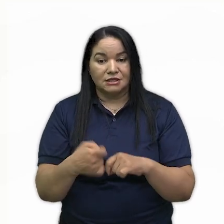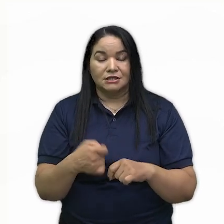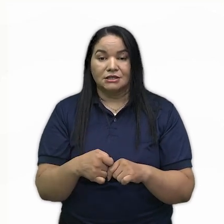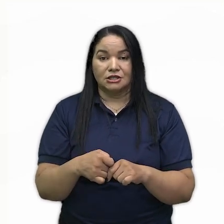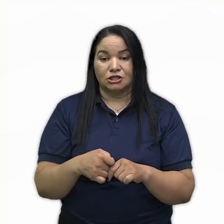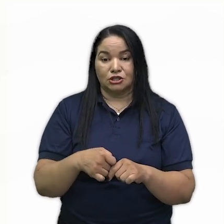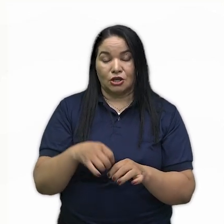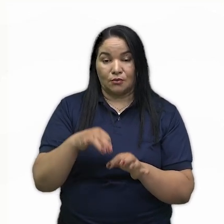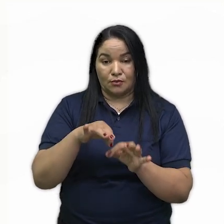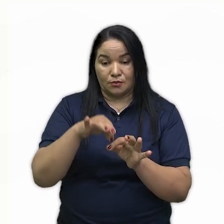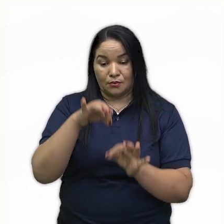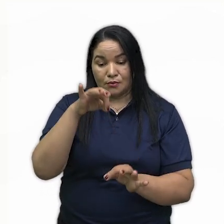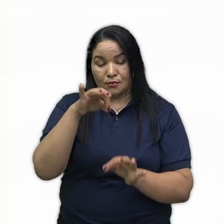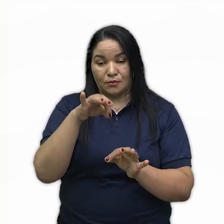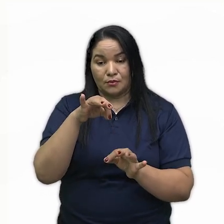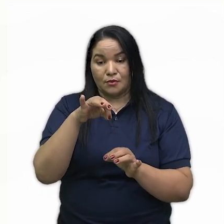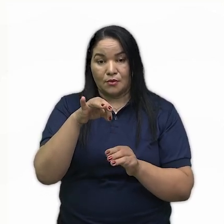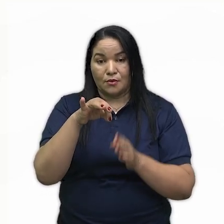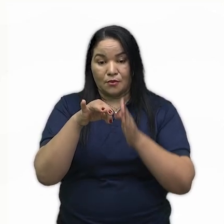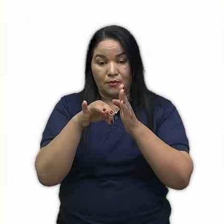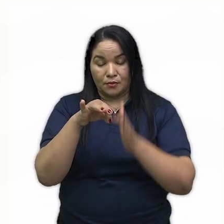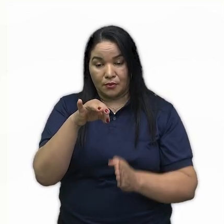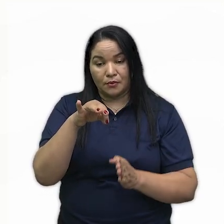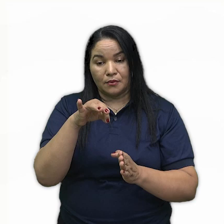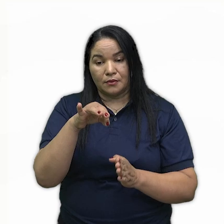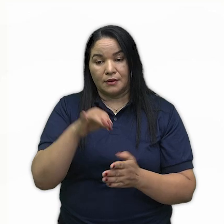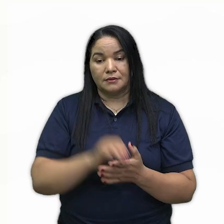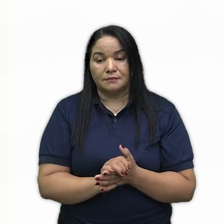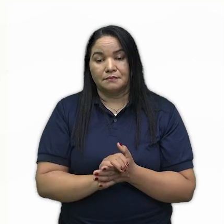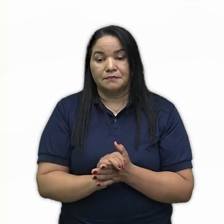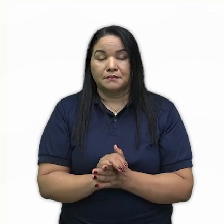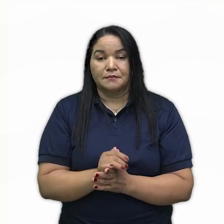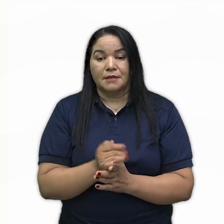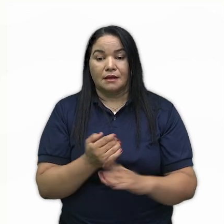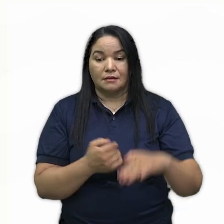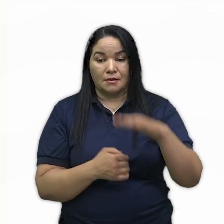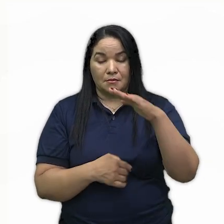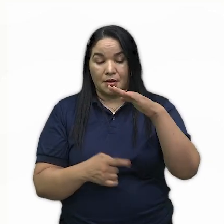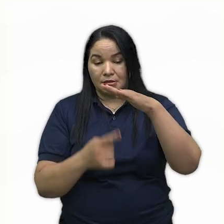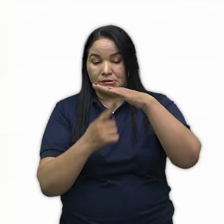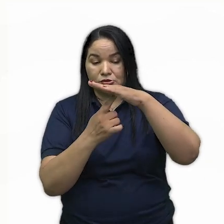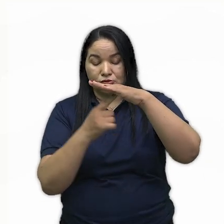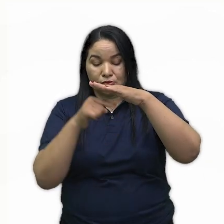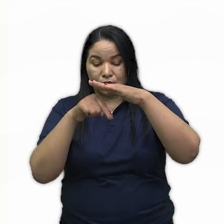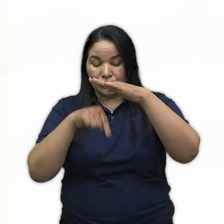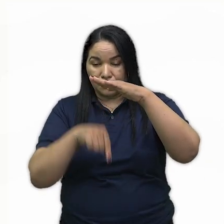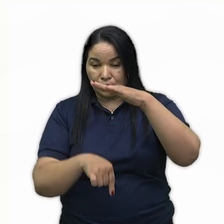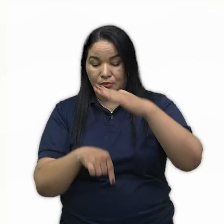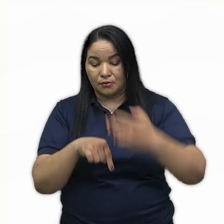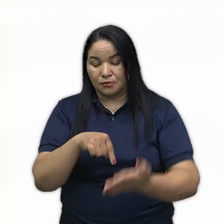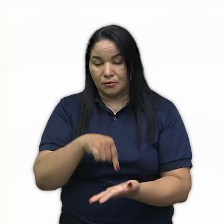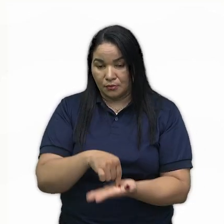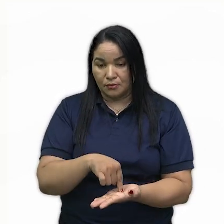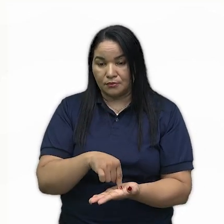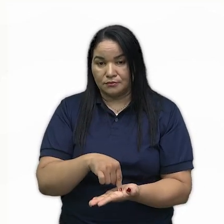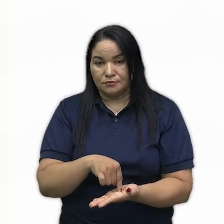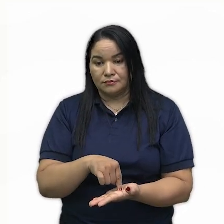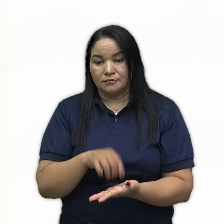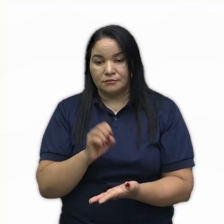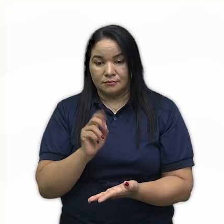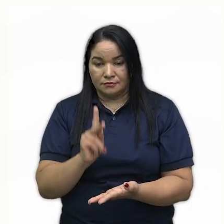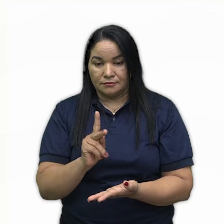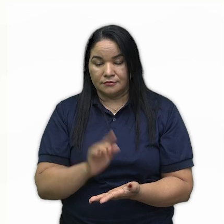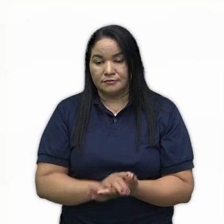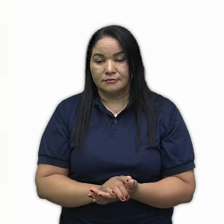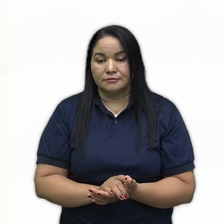linha reta, tá? Da base de cima até a base de baixo.